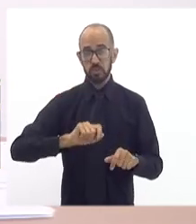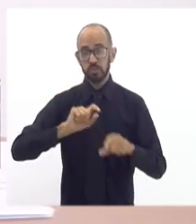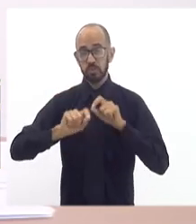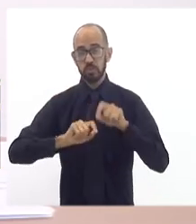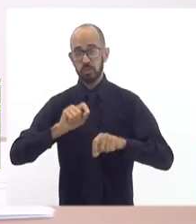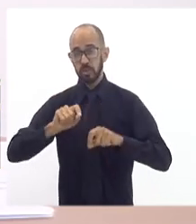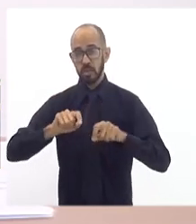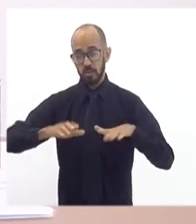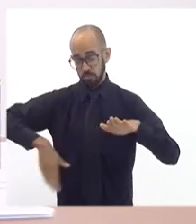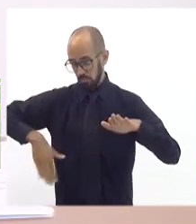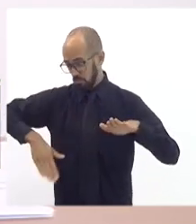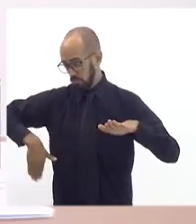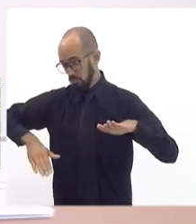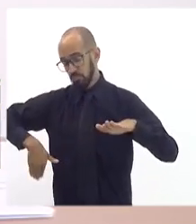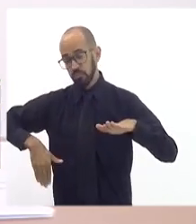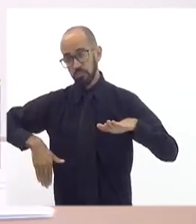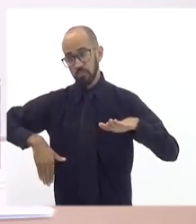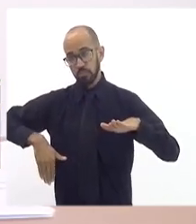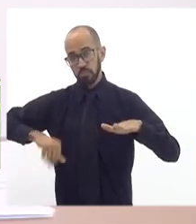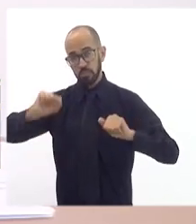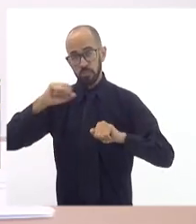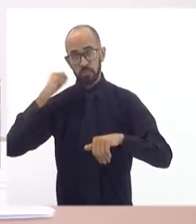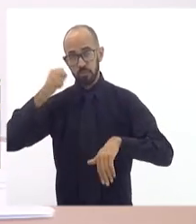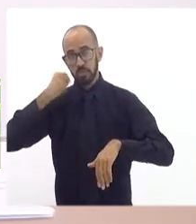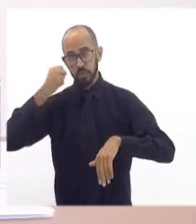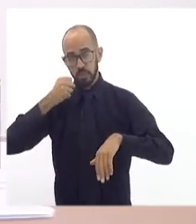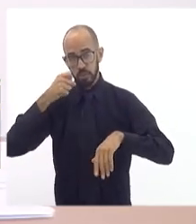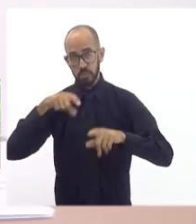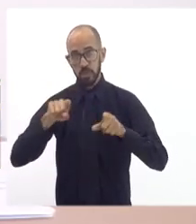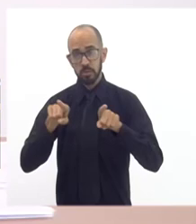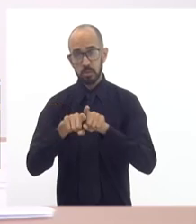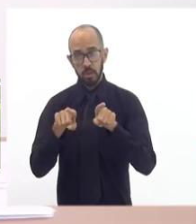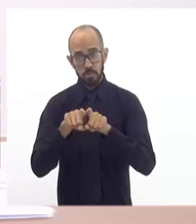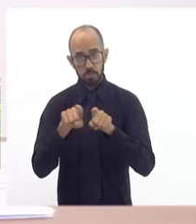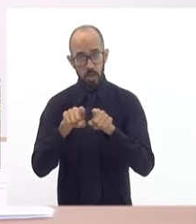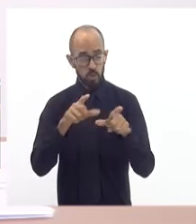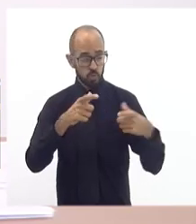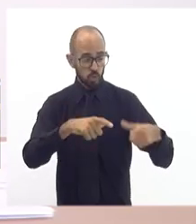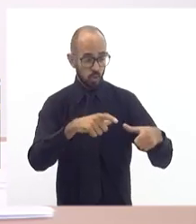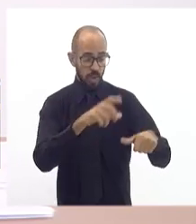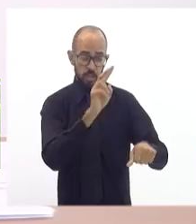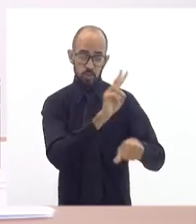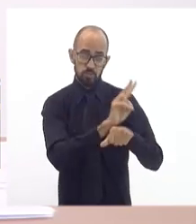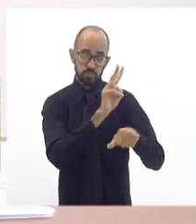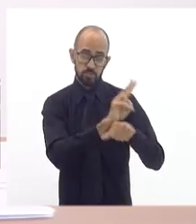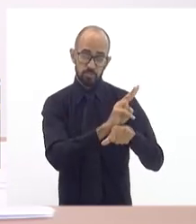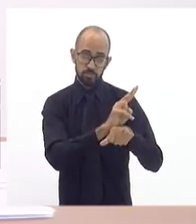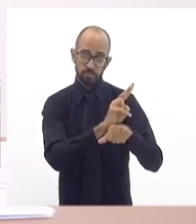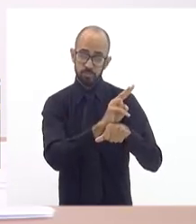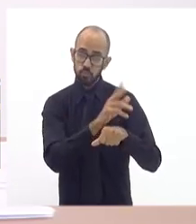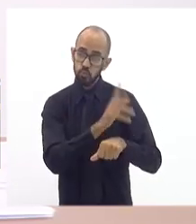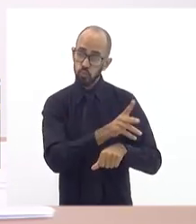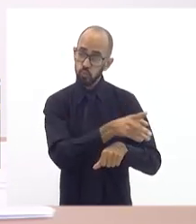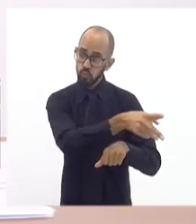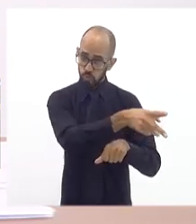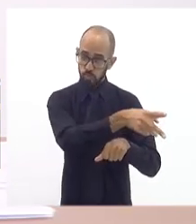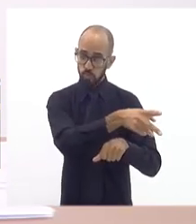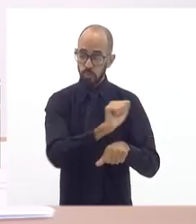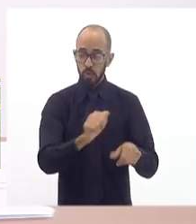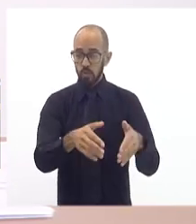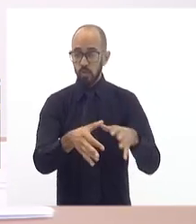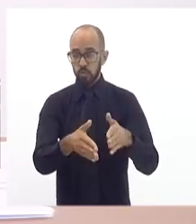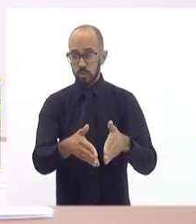EA Zona Costeira além da Mata Atlântica e com nas áreas de preservação permanente licenciamento licenciamento